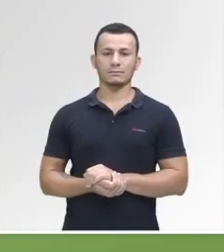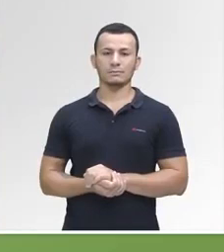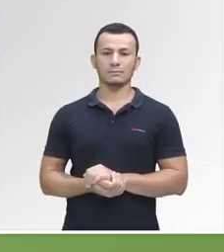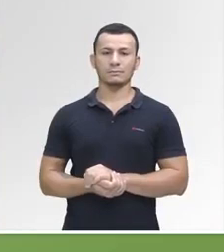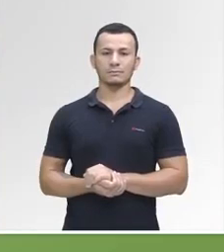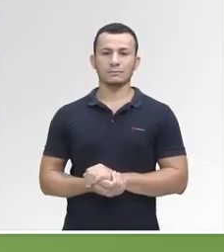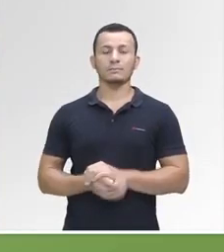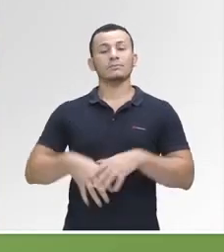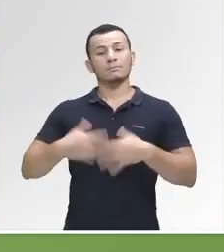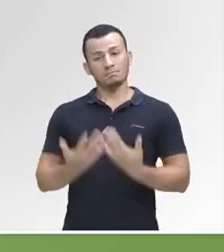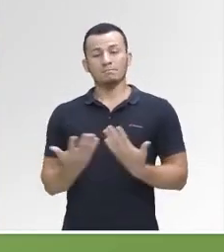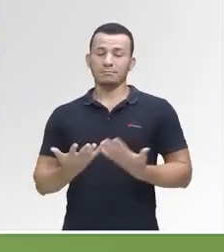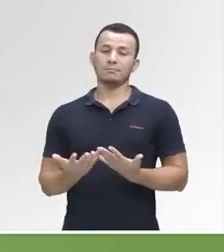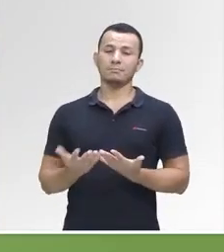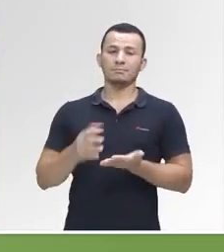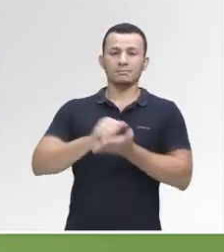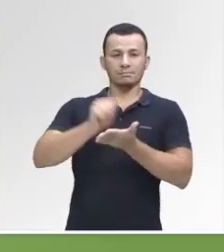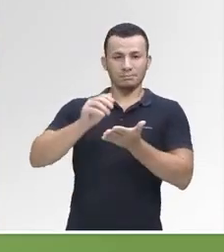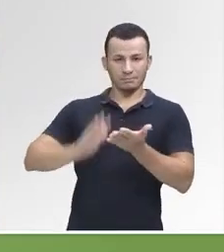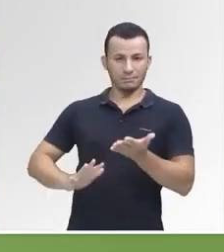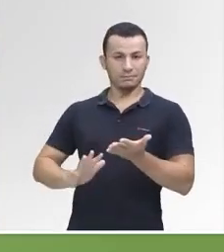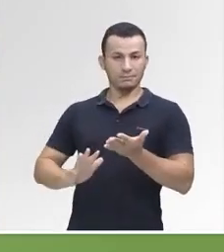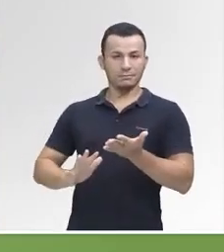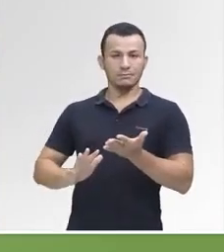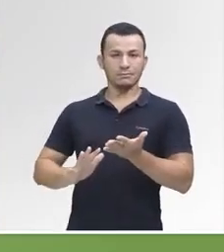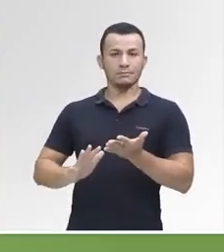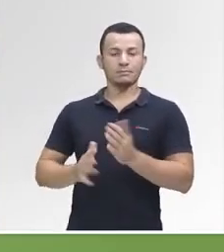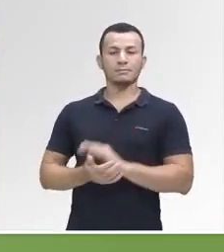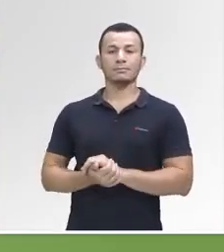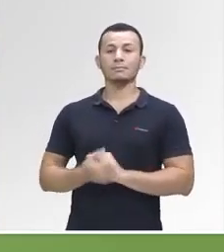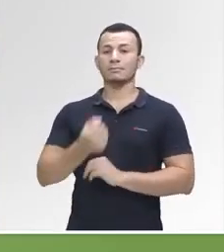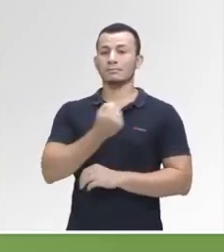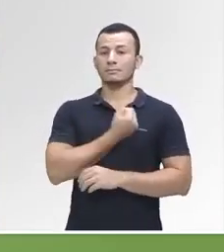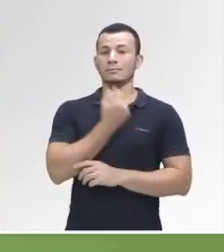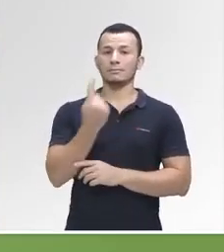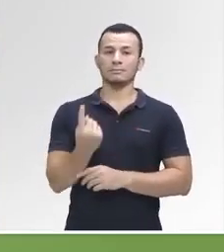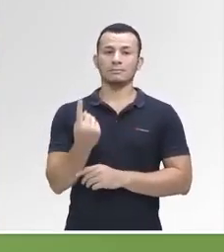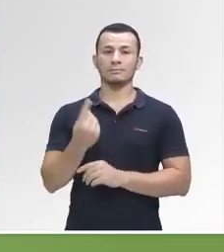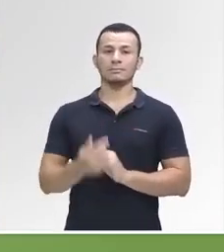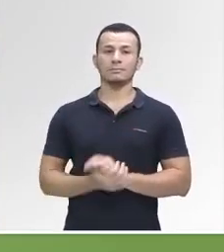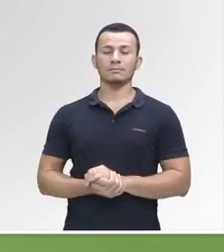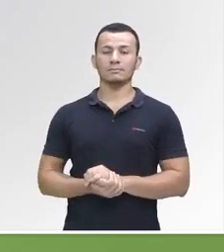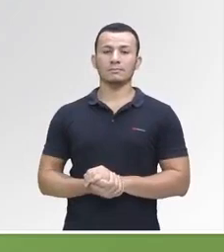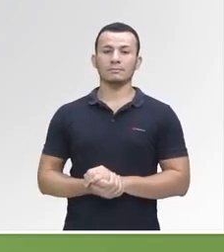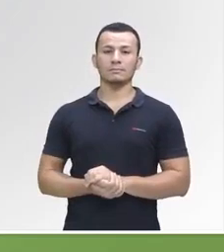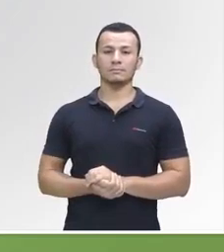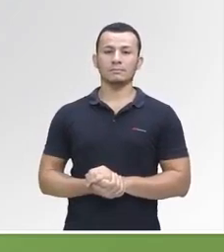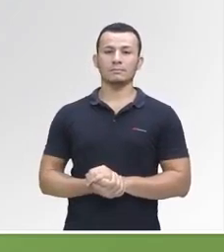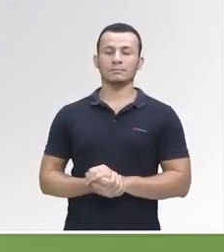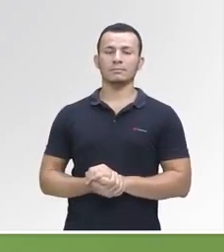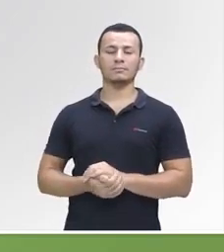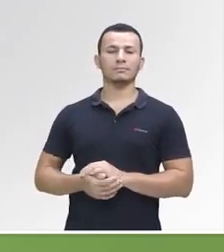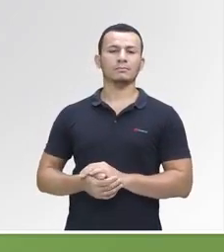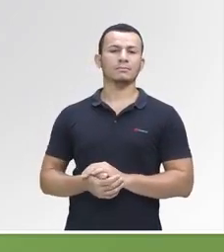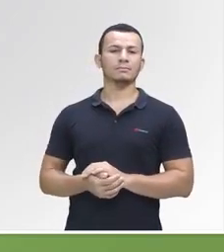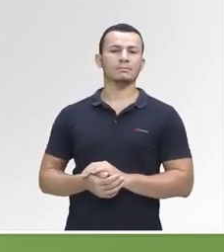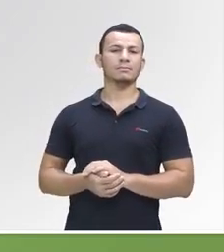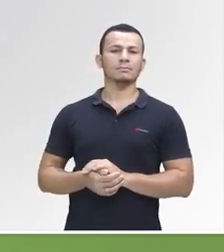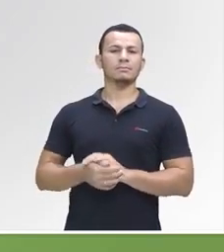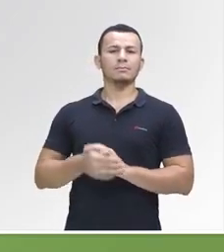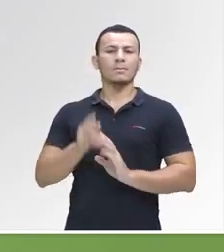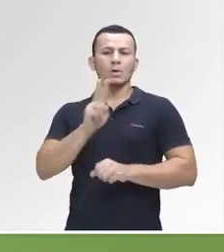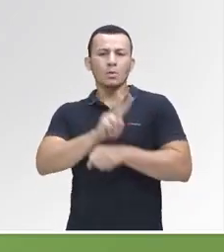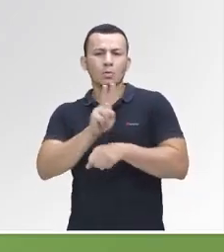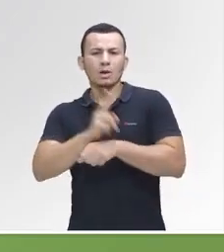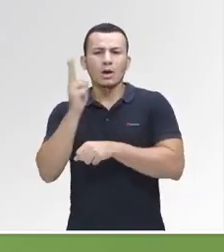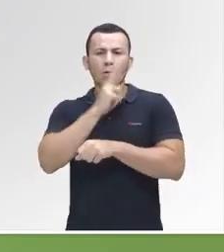Muito bem, chegamos no nosso exercitando. Vamos para a primeira questão. Por que os primeiros socorros são